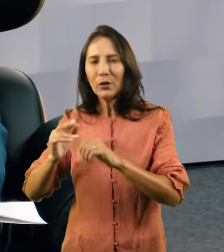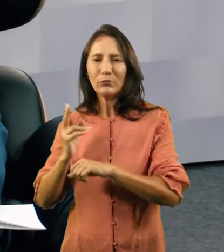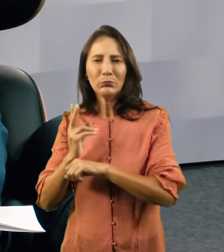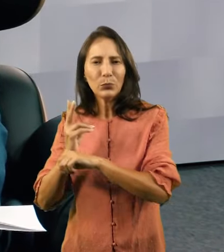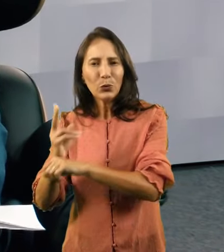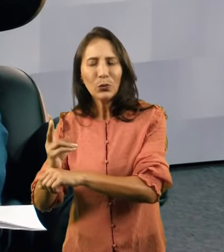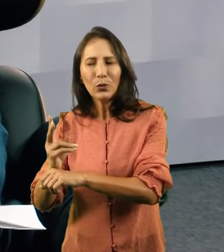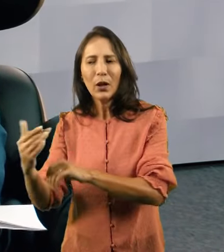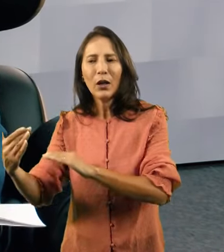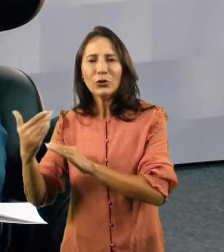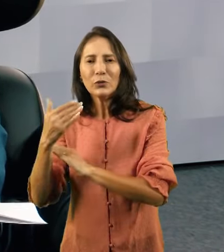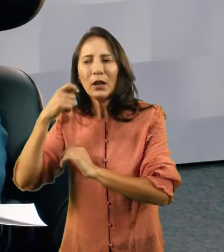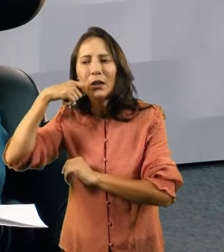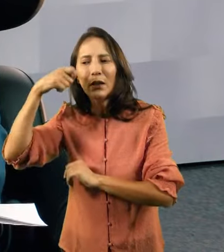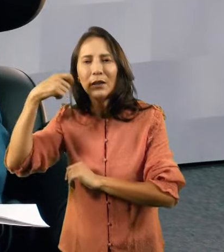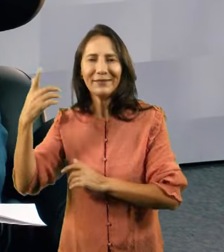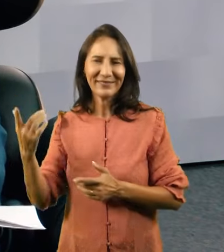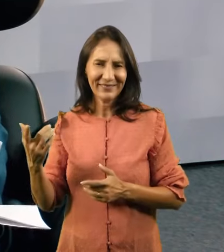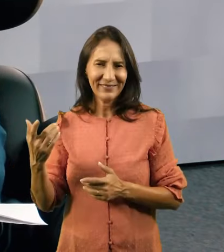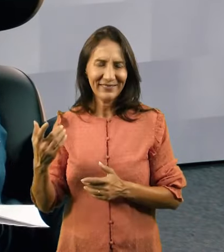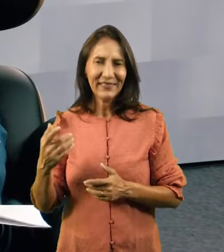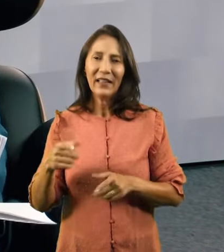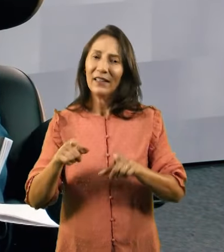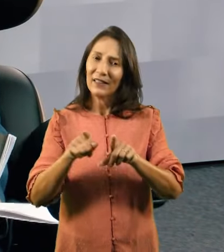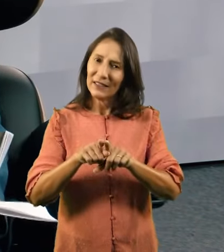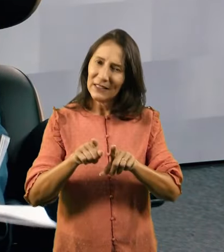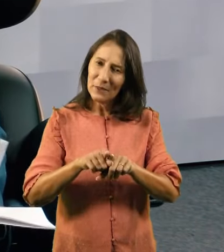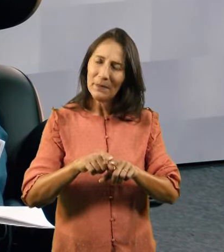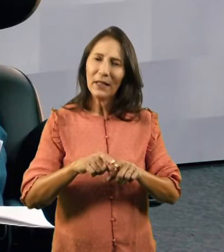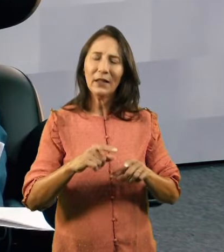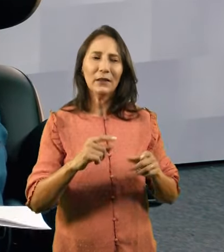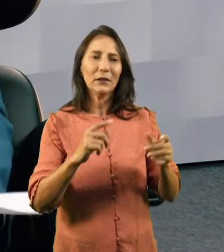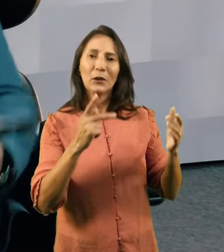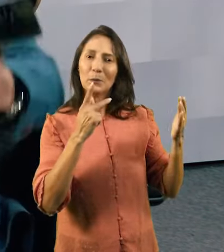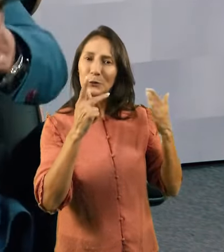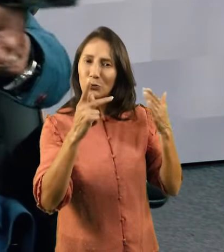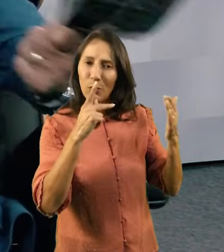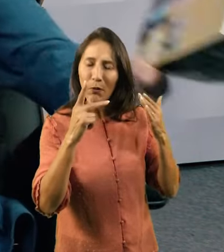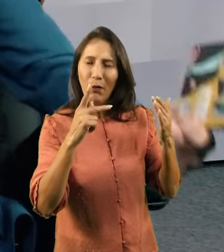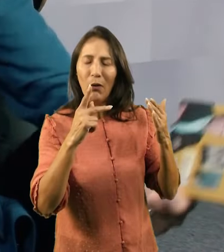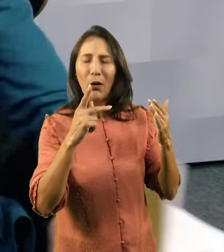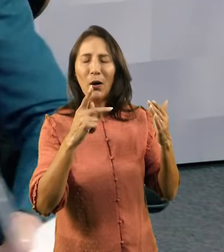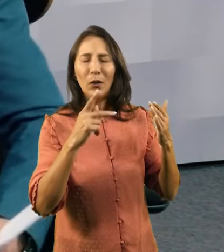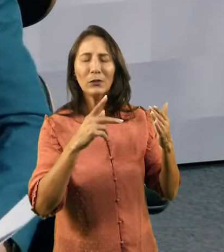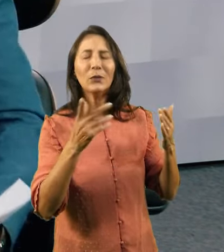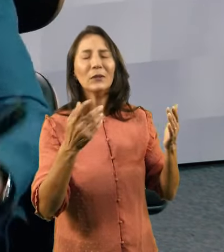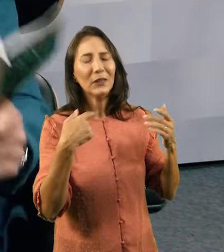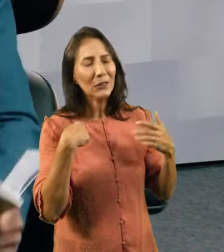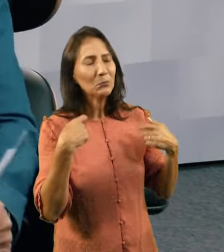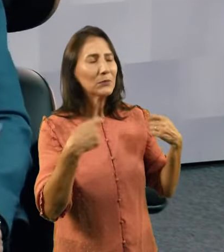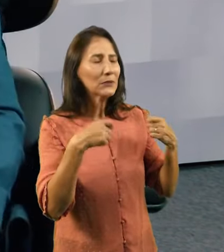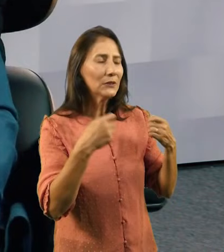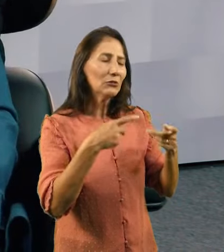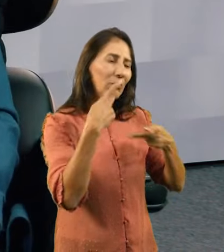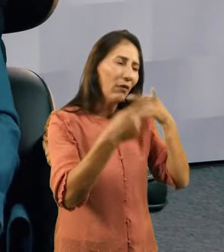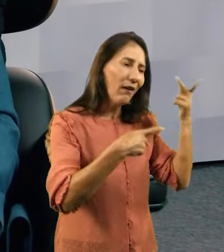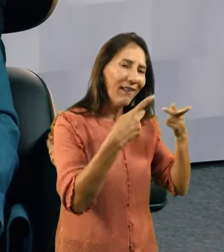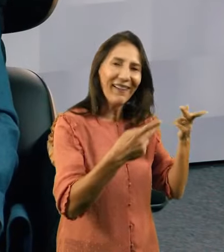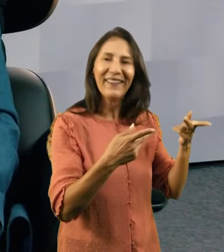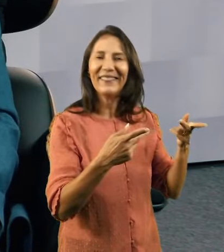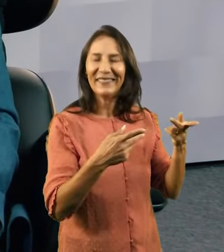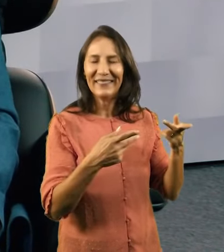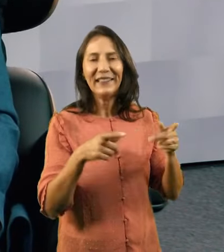psicólogo, um psicanalista e principalmente um pastor para eu rasgar meu coração, um líder